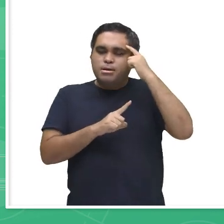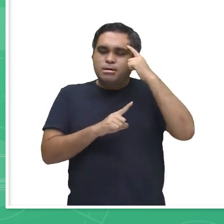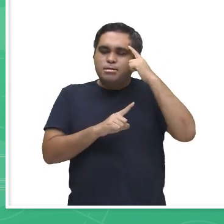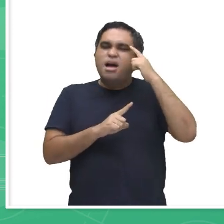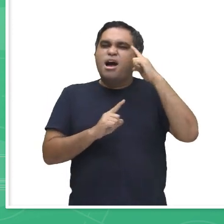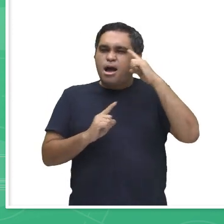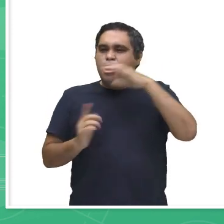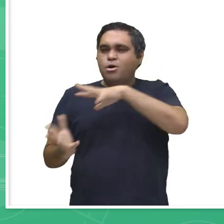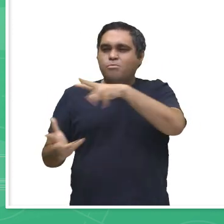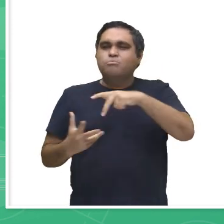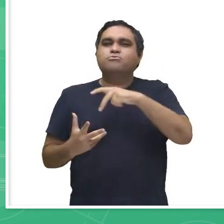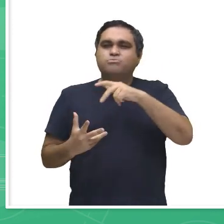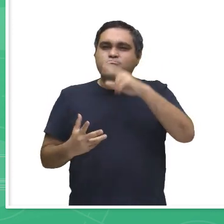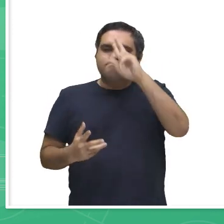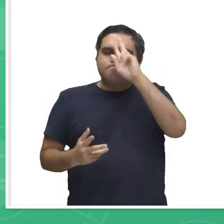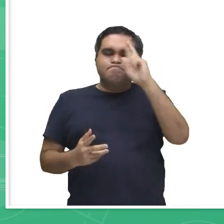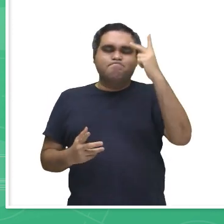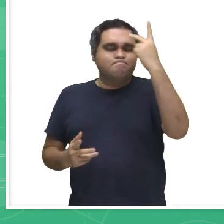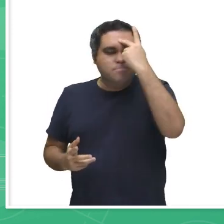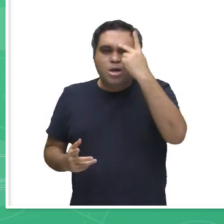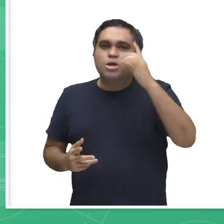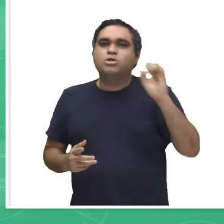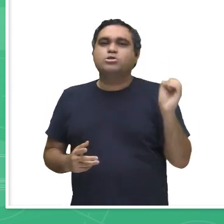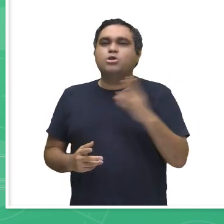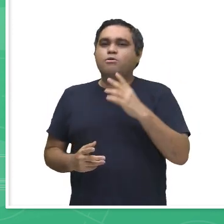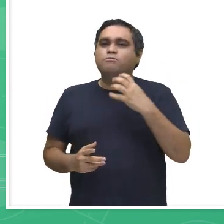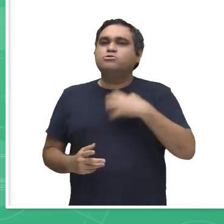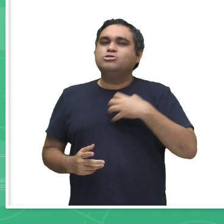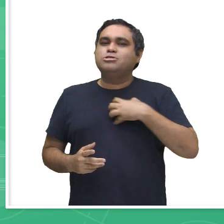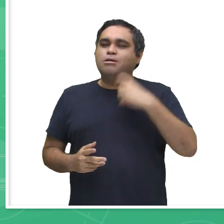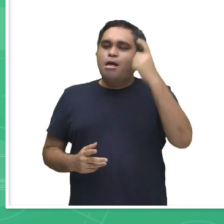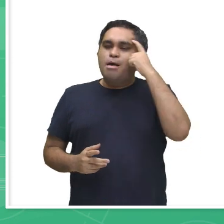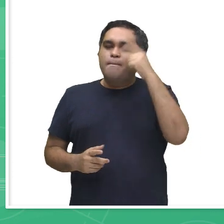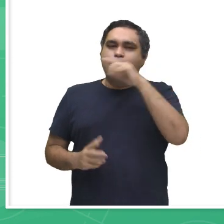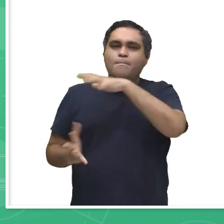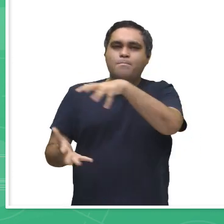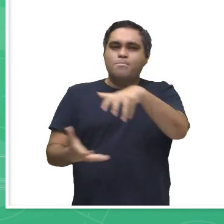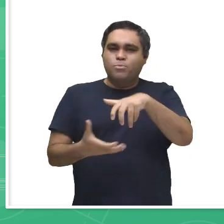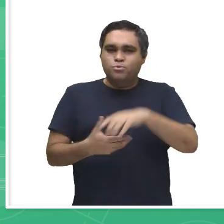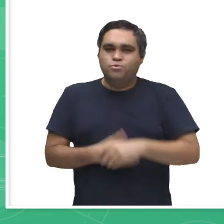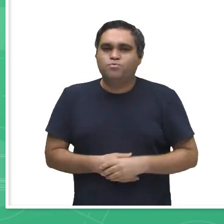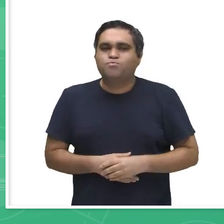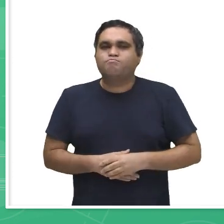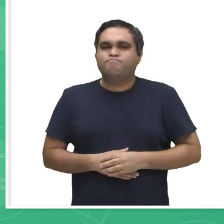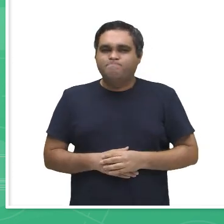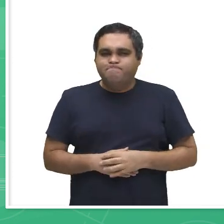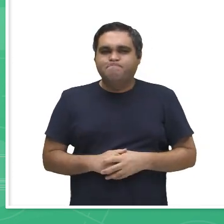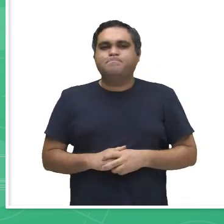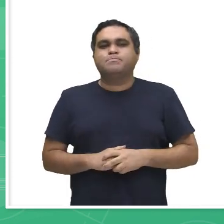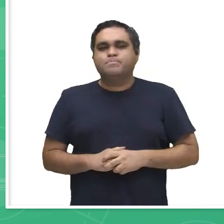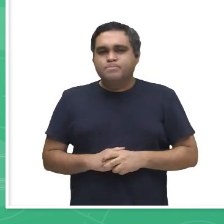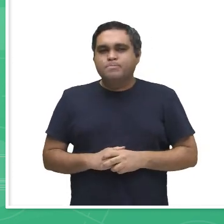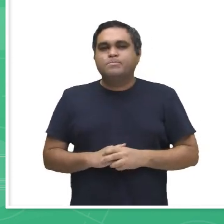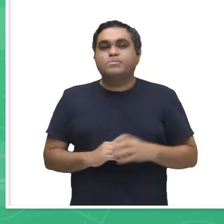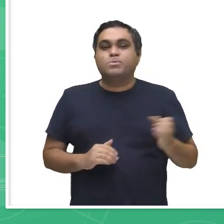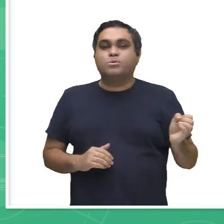Essas transformações levaram a uma nova maneira de